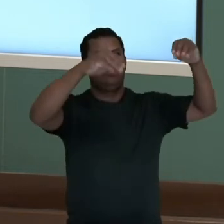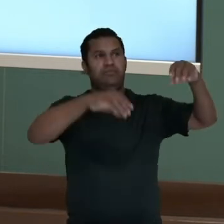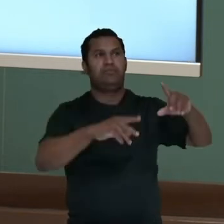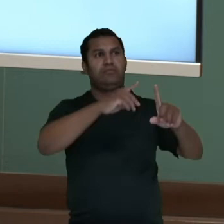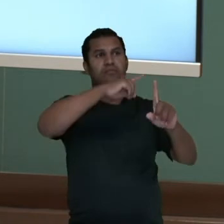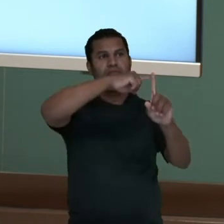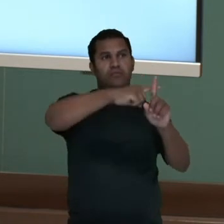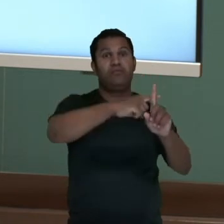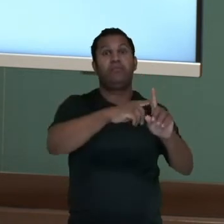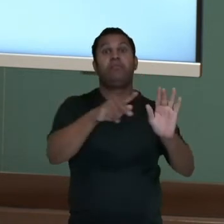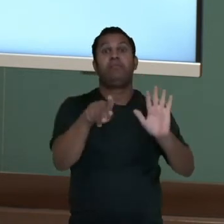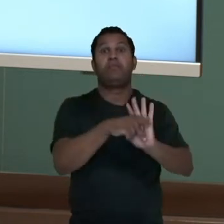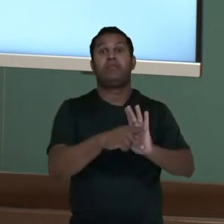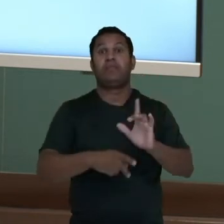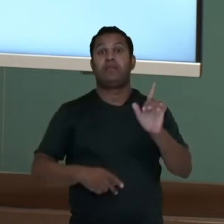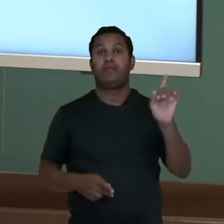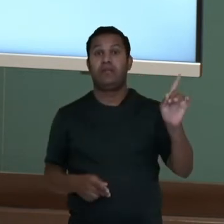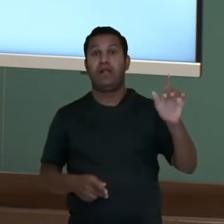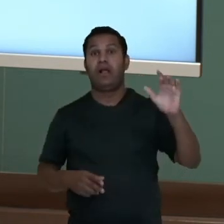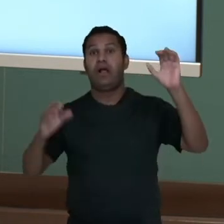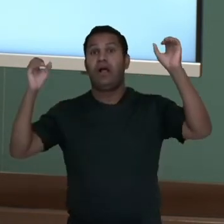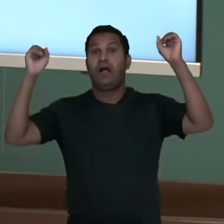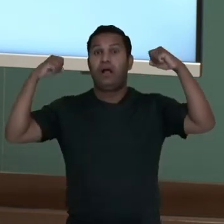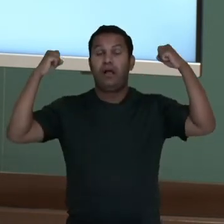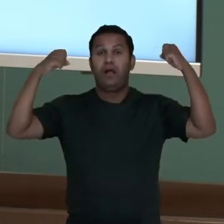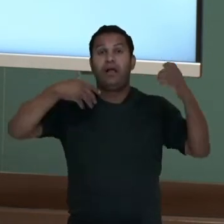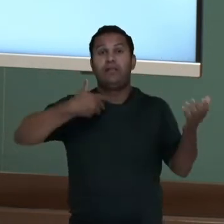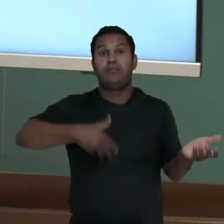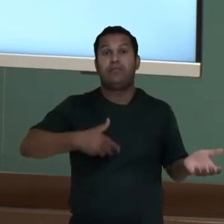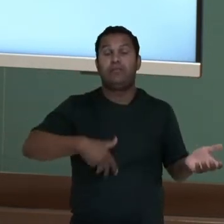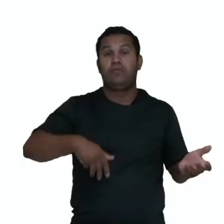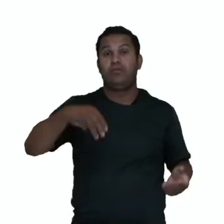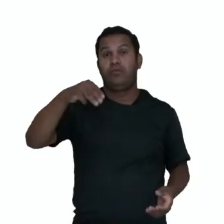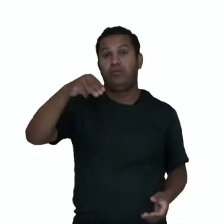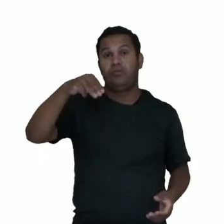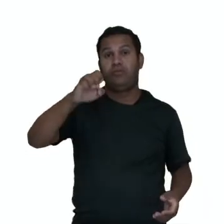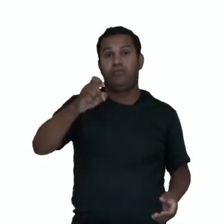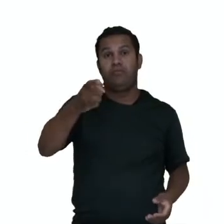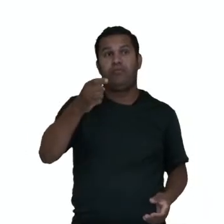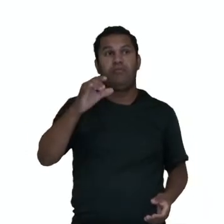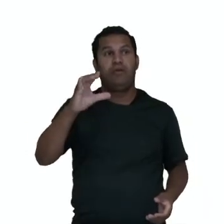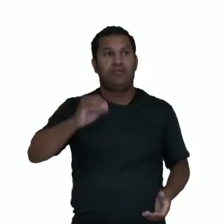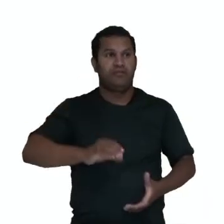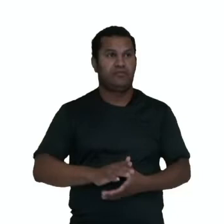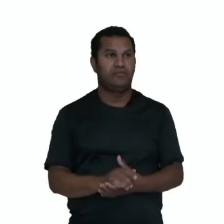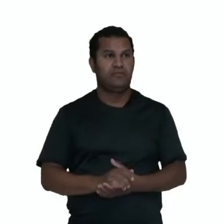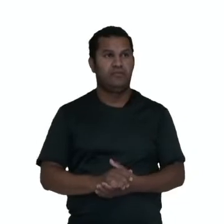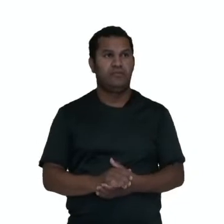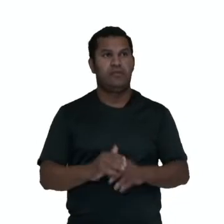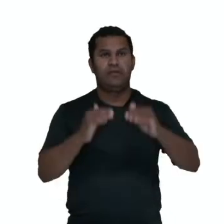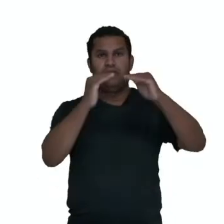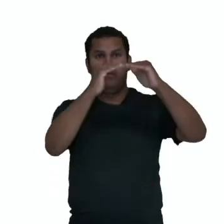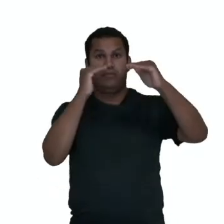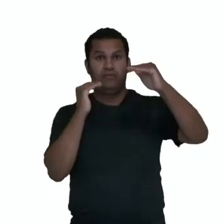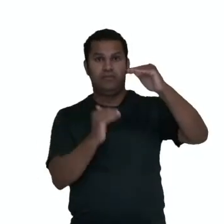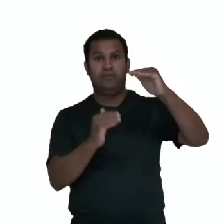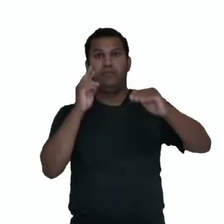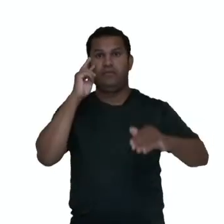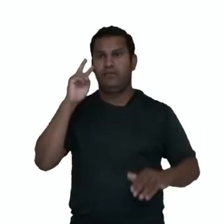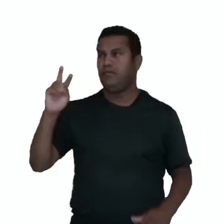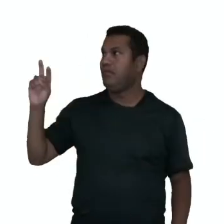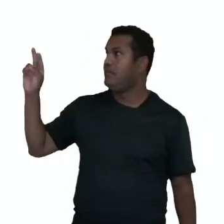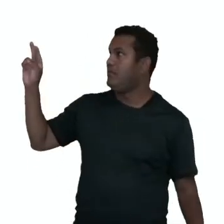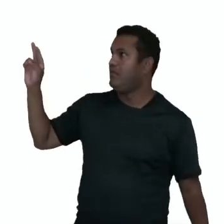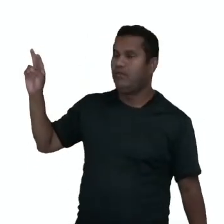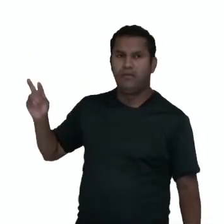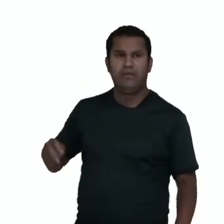capital do México. Aqui, olha só, nesse primeiro plano a gente vê as ruínas do Templo Maior, as pedras